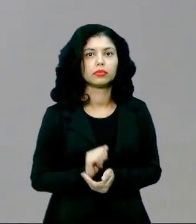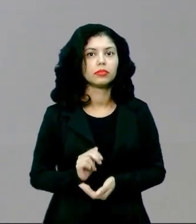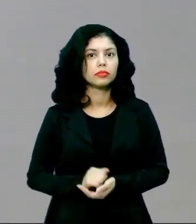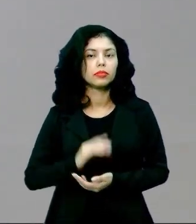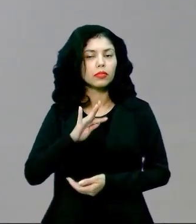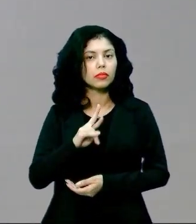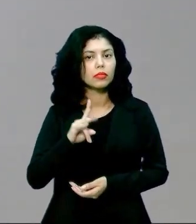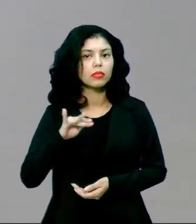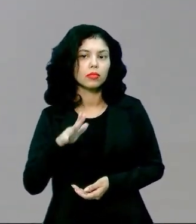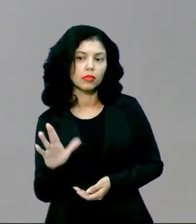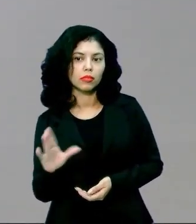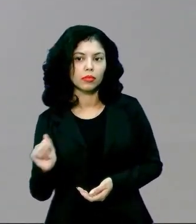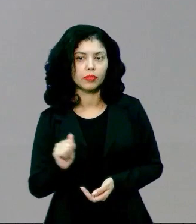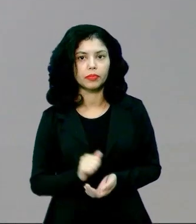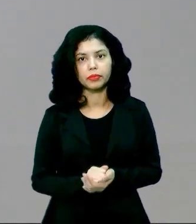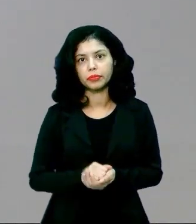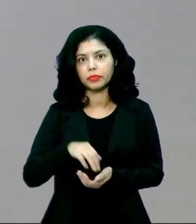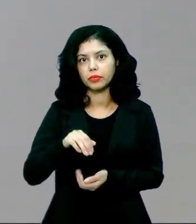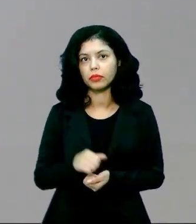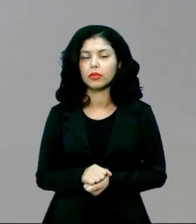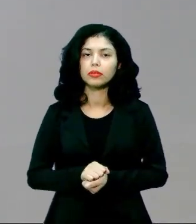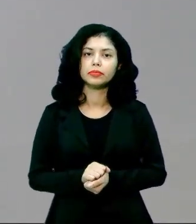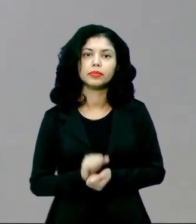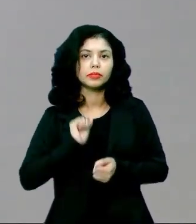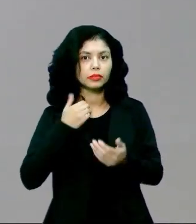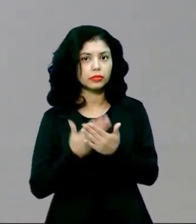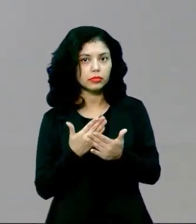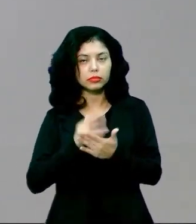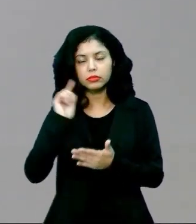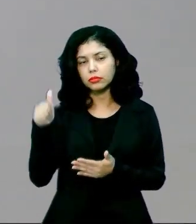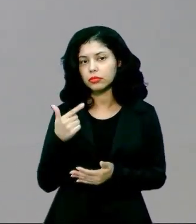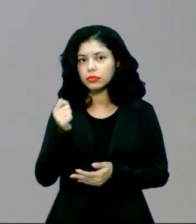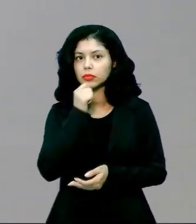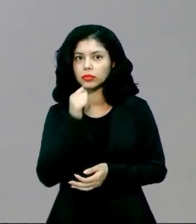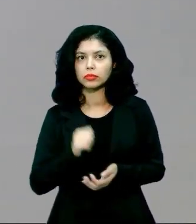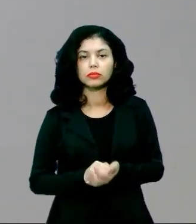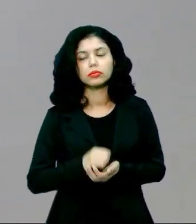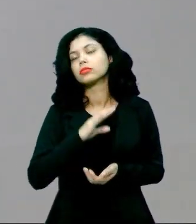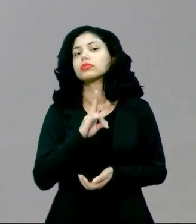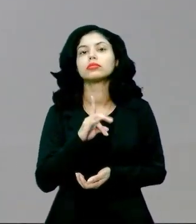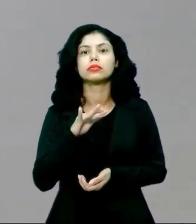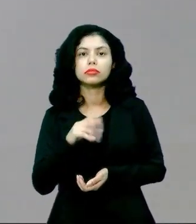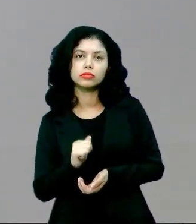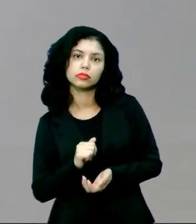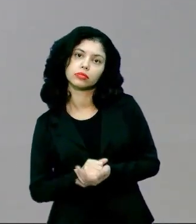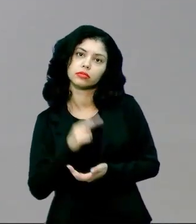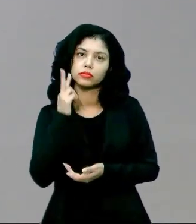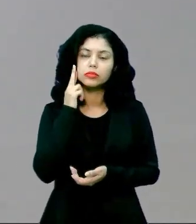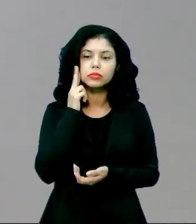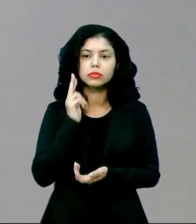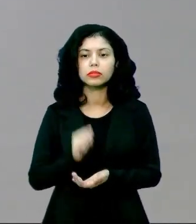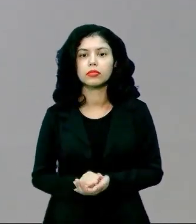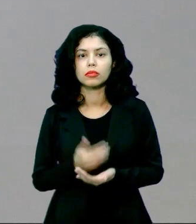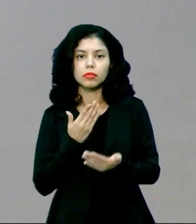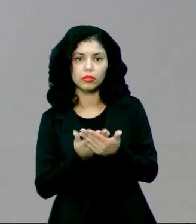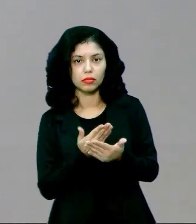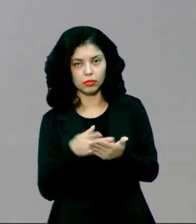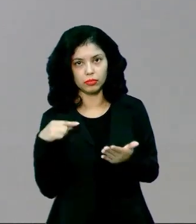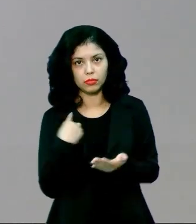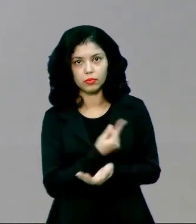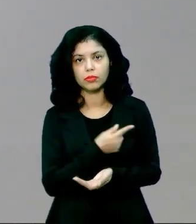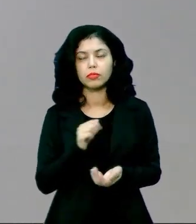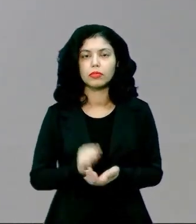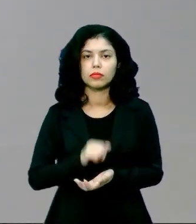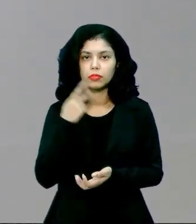a concentração molar. Na aula anterior, nós falamos sobre concentração comum. Nessa aula, nós vamos